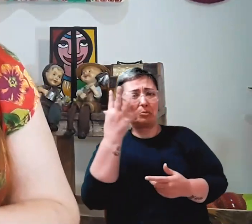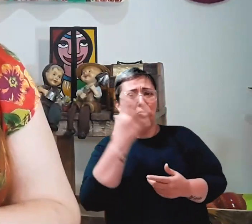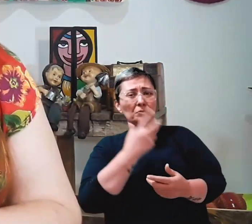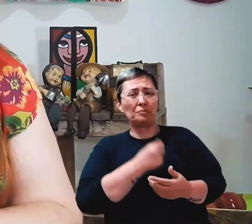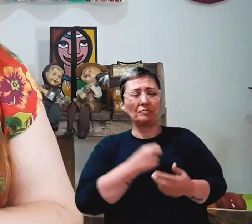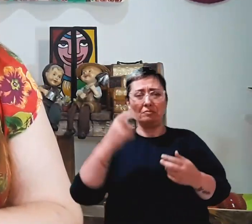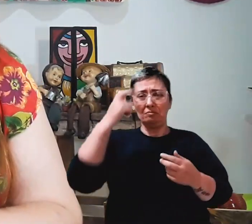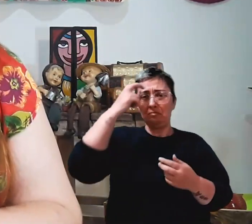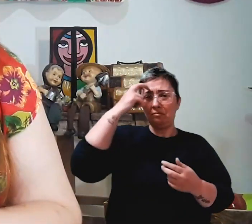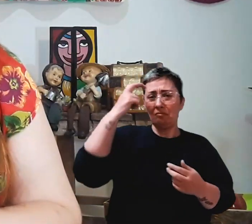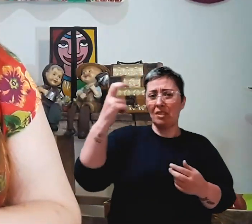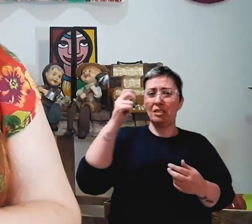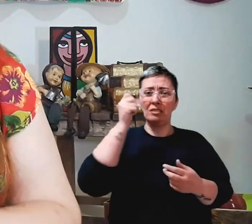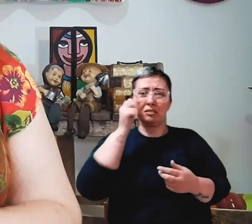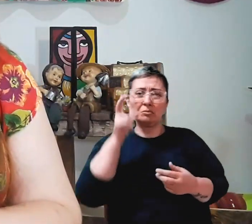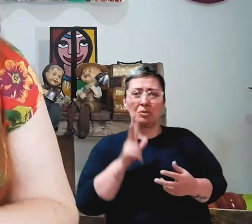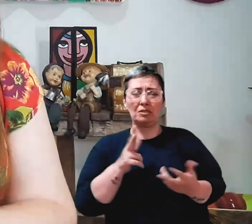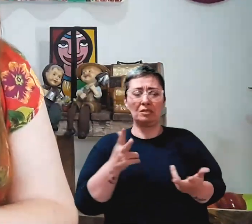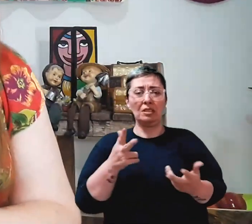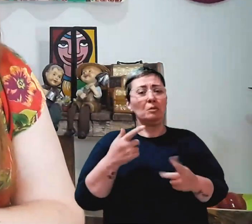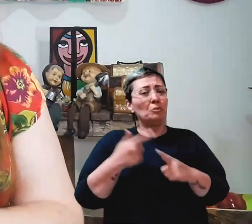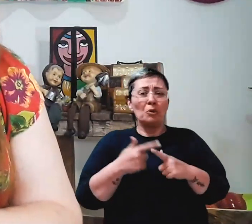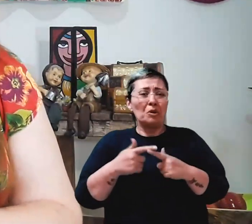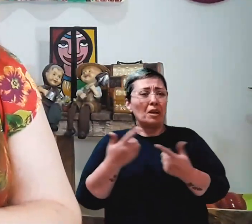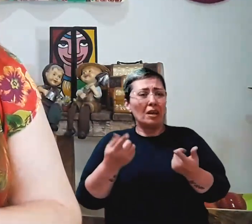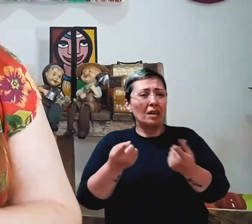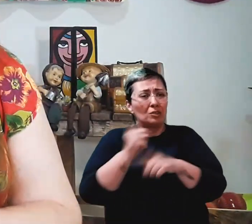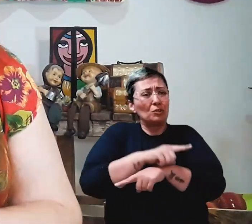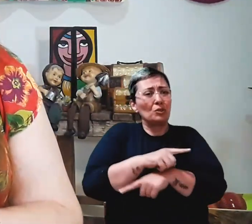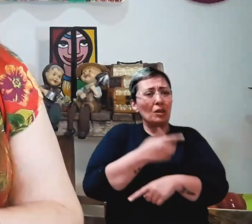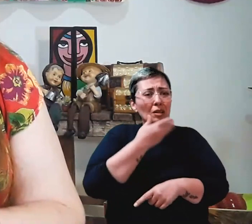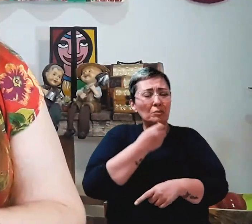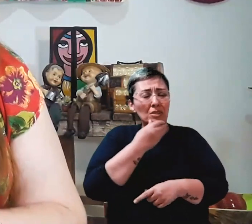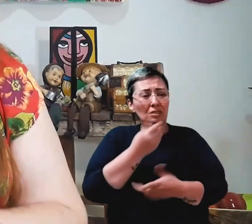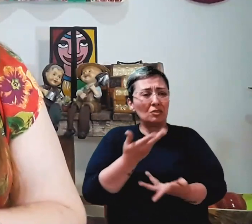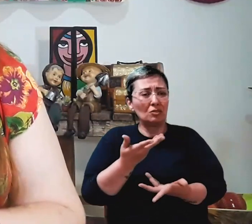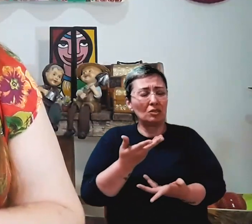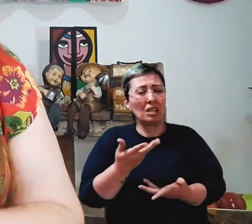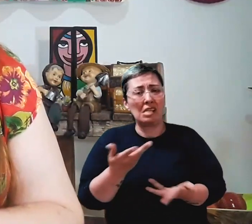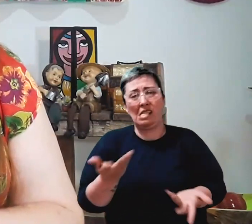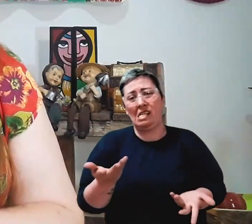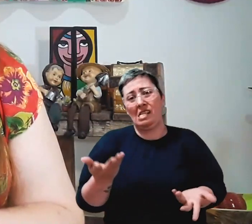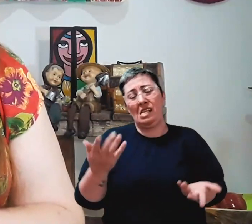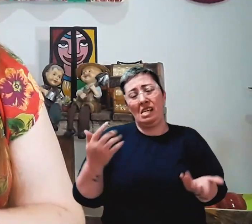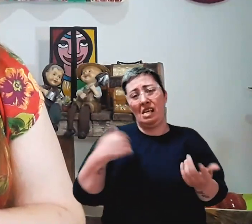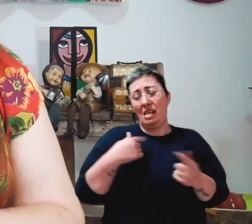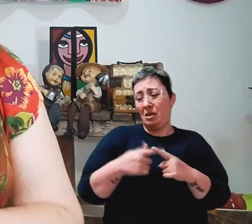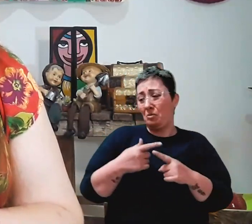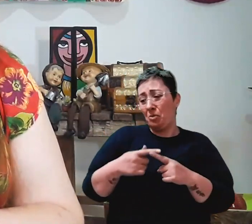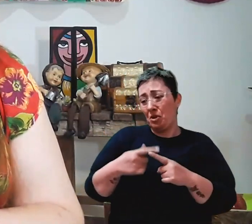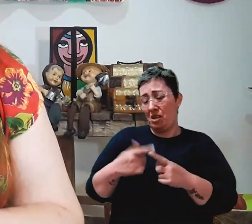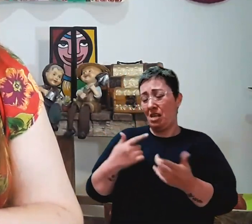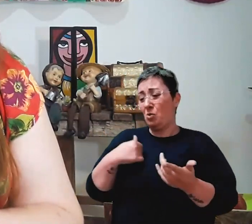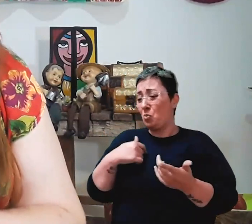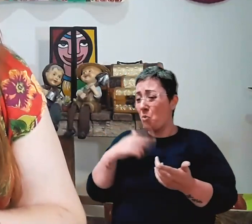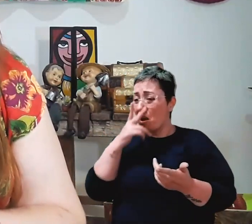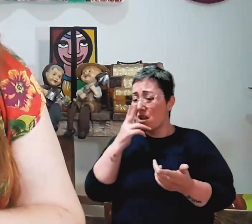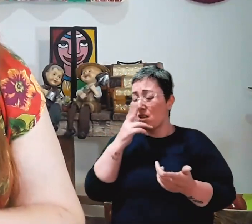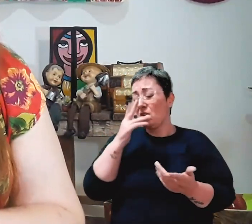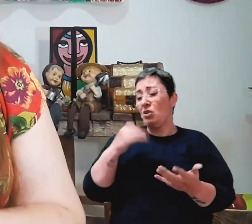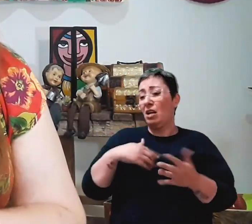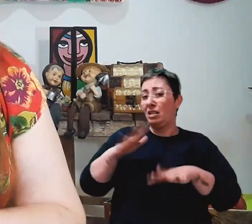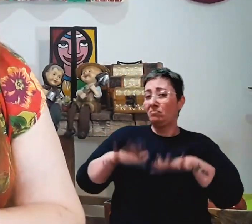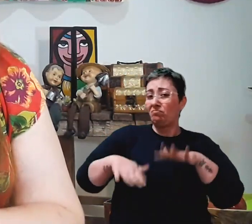tão inteligente, tão esperta. Por que você queria ser um menino? Ah, vovó, é que eu acho que às vezes os